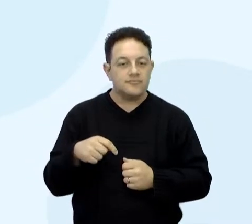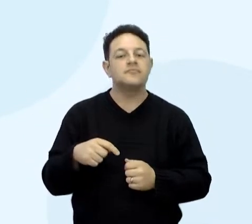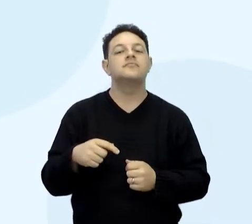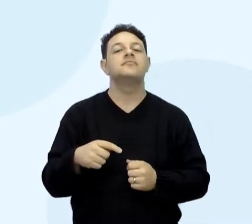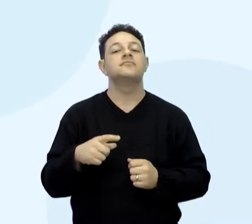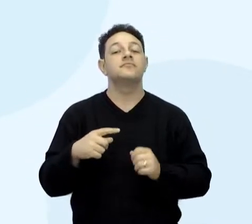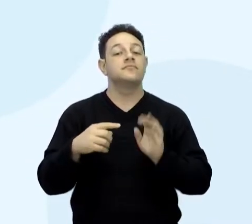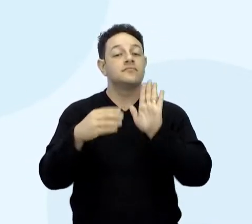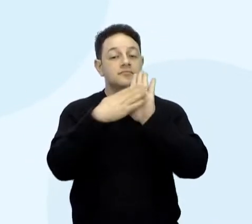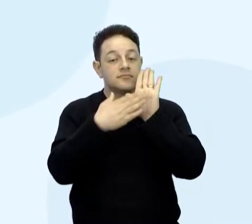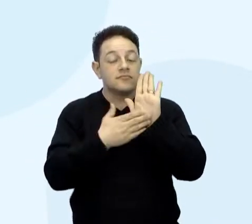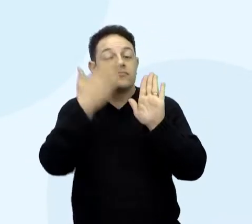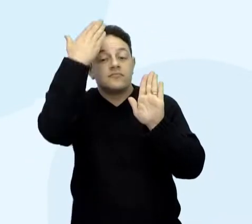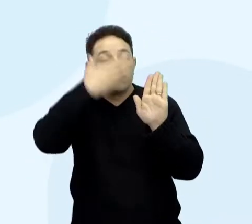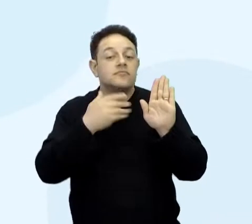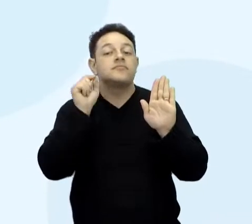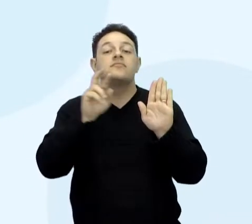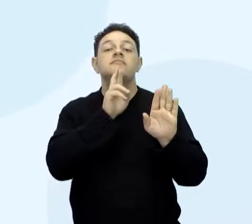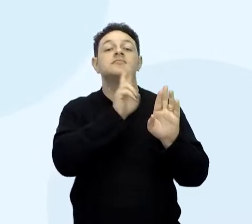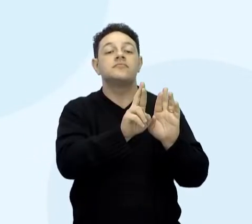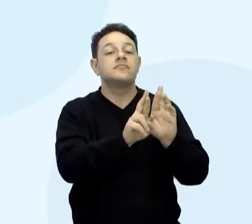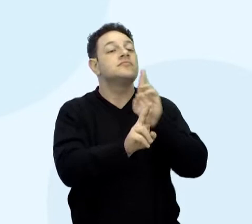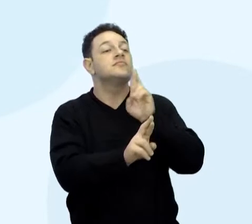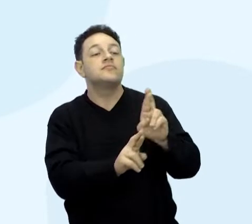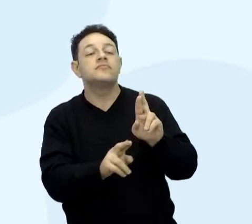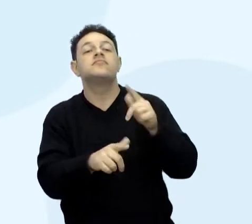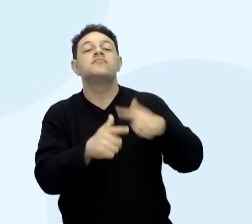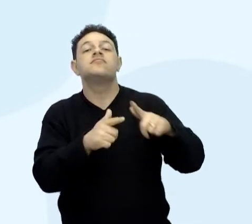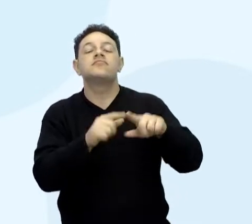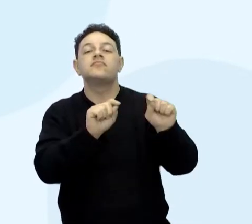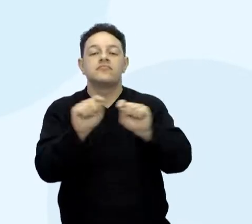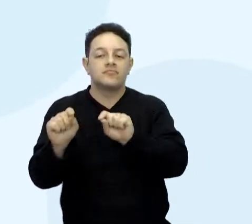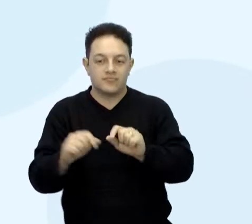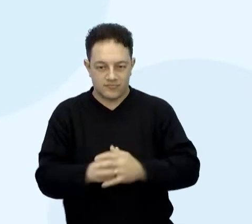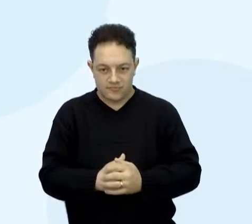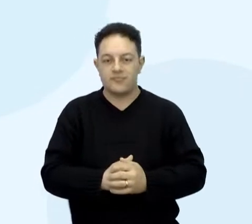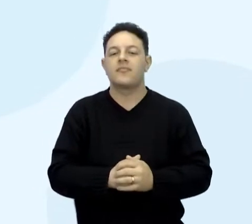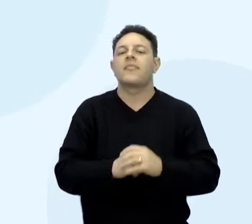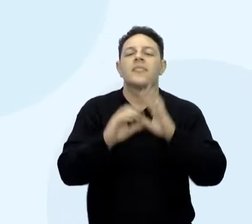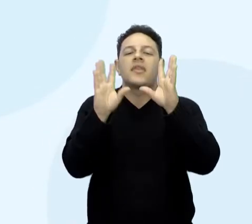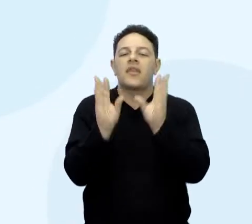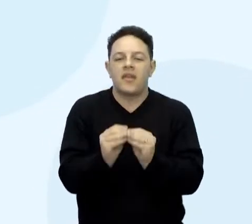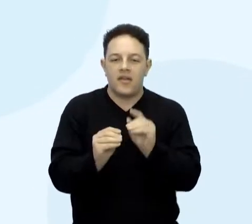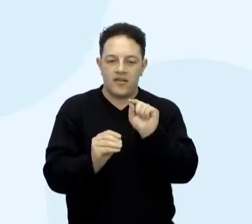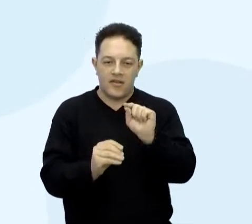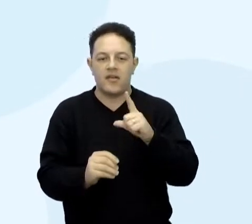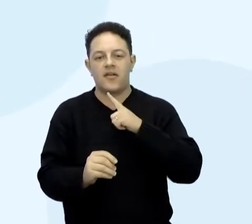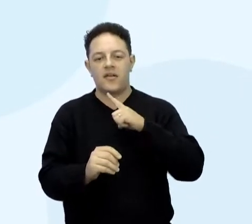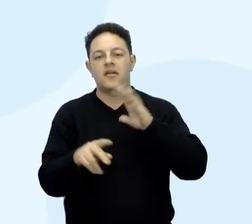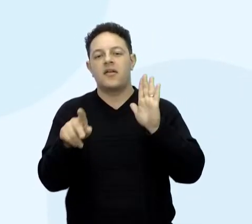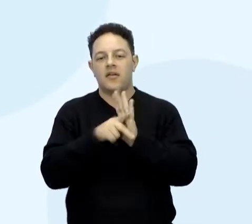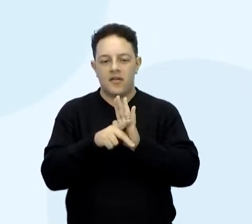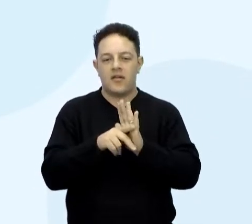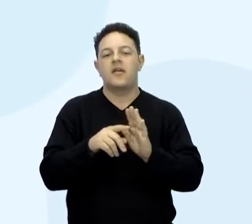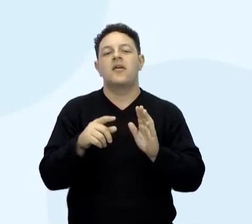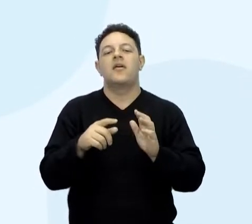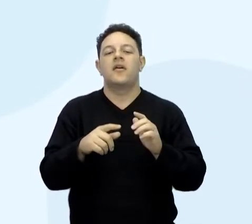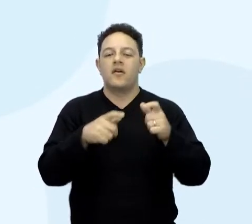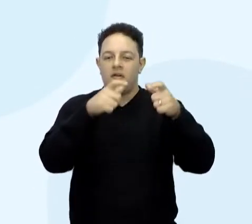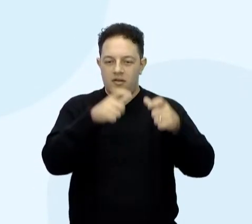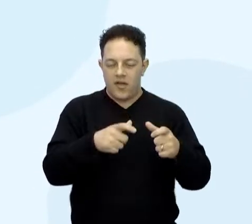e baseada nas evidências das respostas a problemas sociais. Resume a rede de jornalismo de